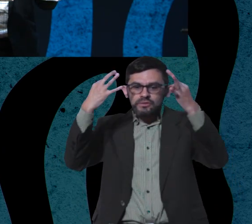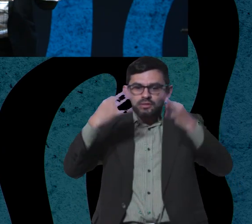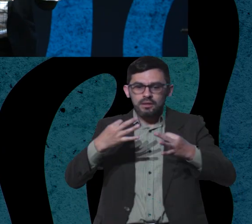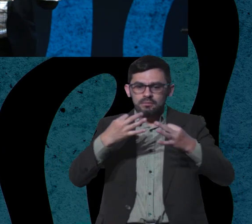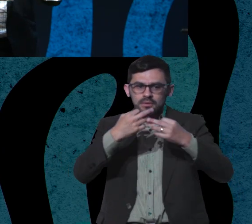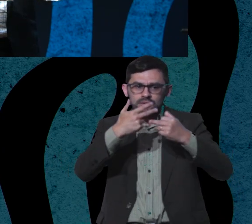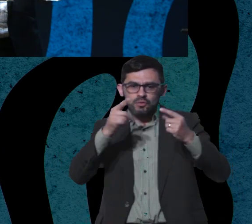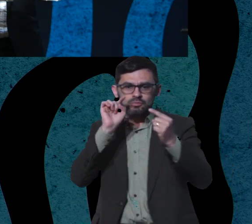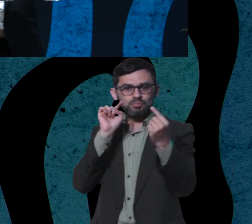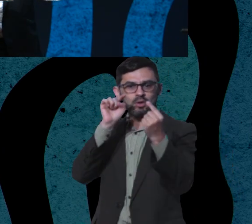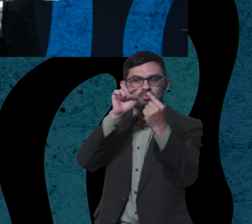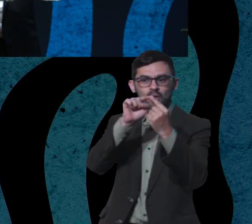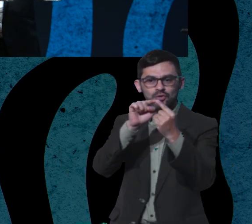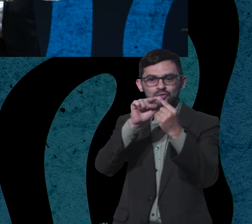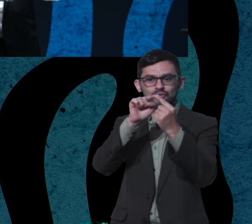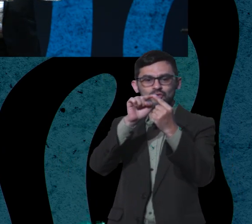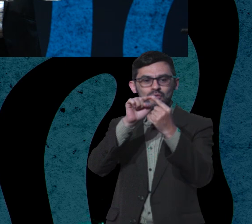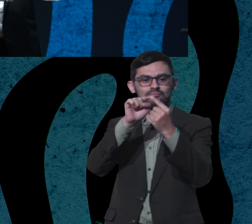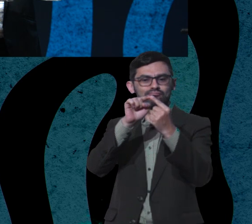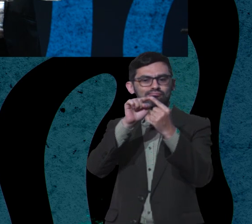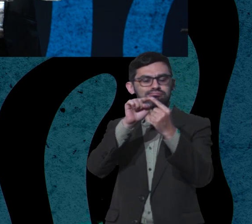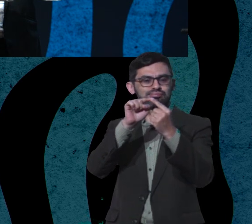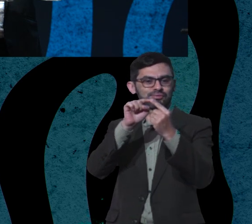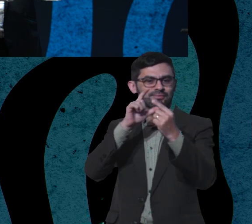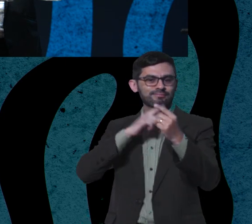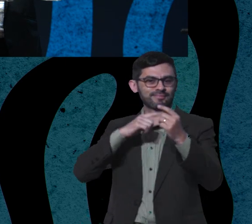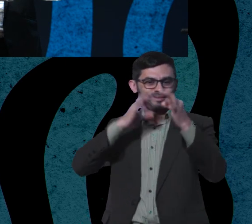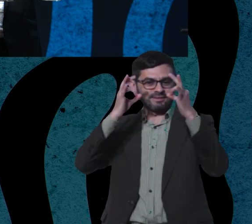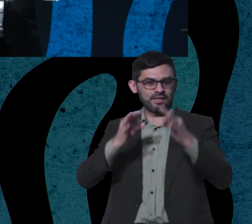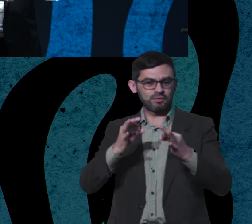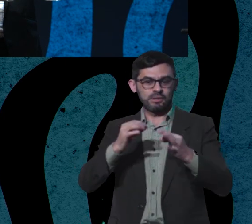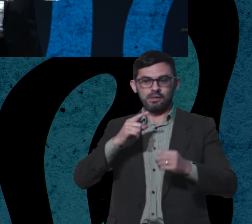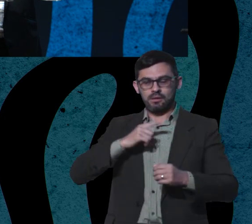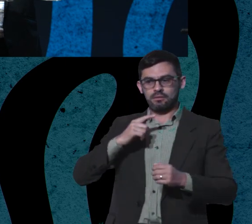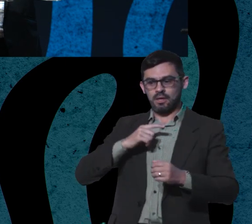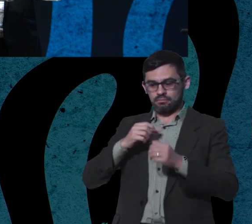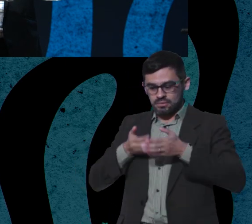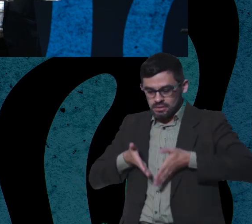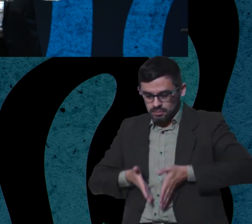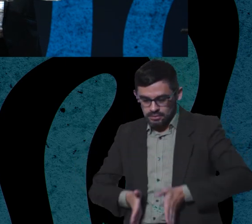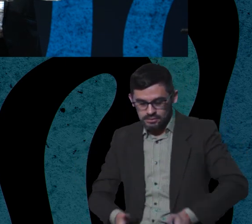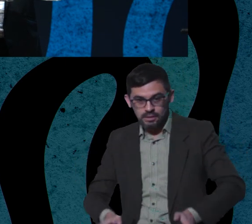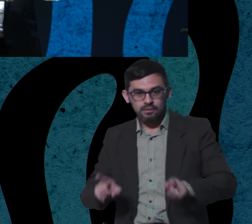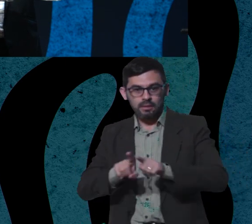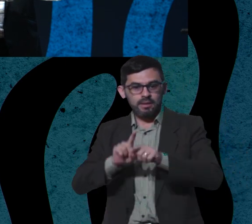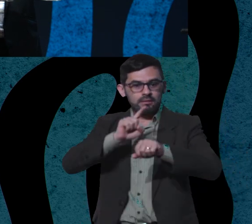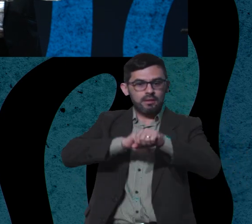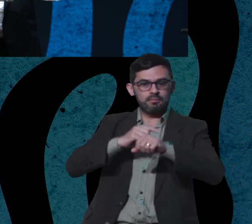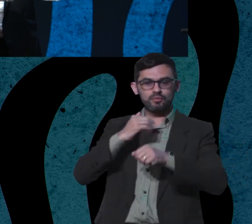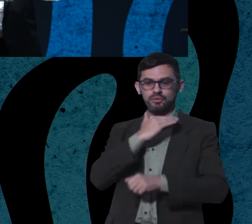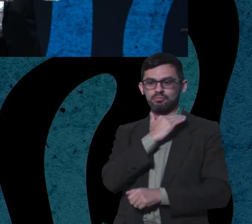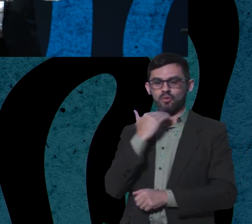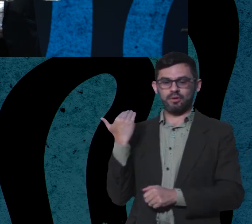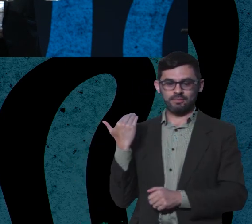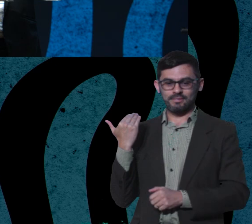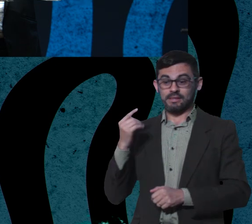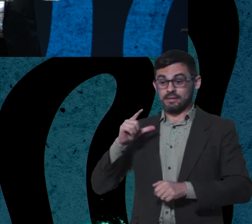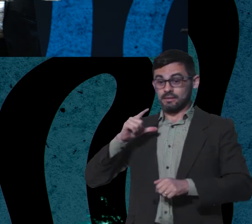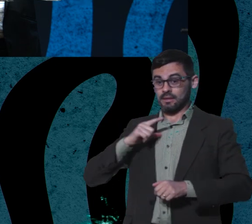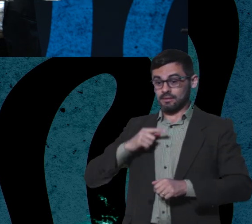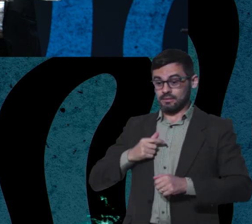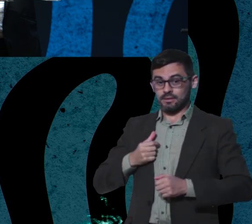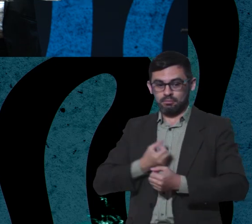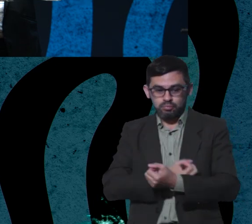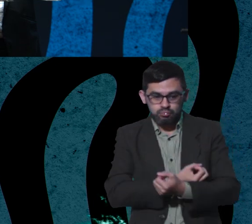cada propósito debaixo do céu. Tempo de nascer e tempo de morrer, tempo de